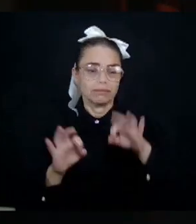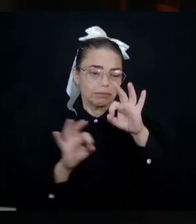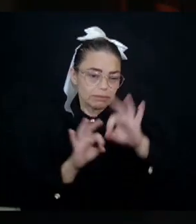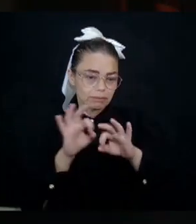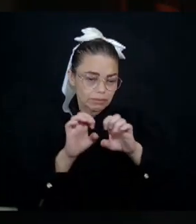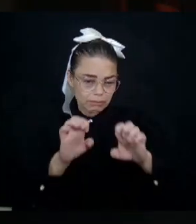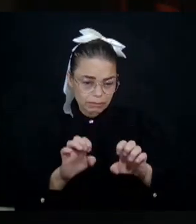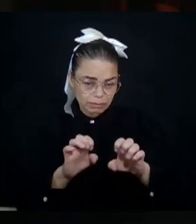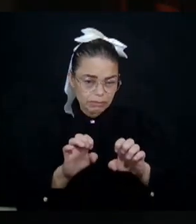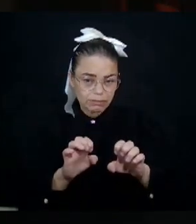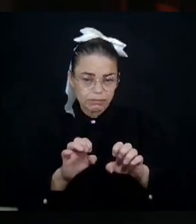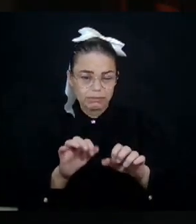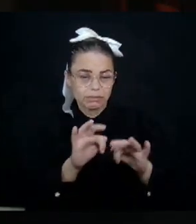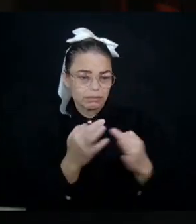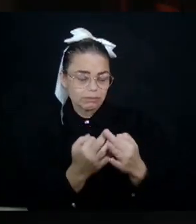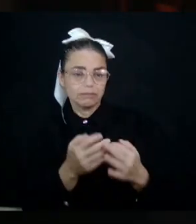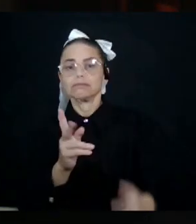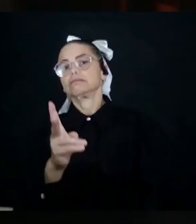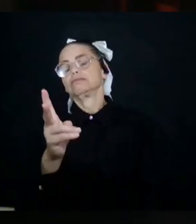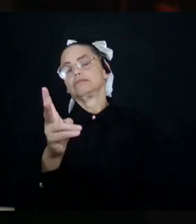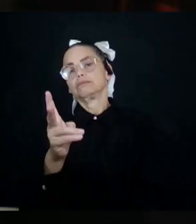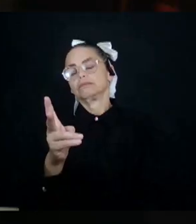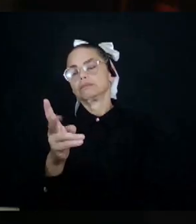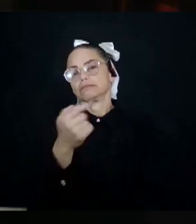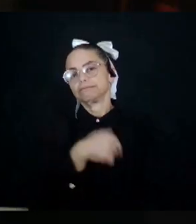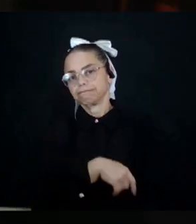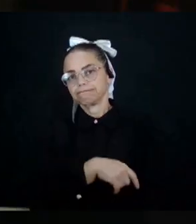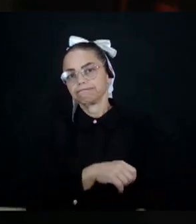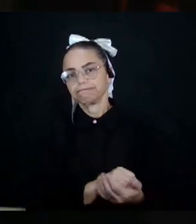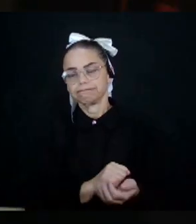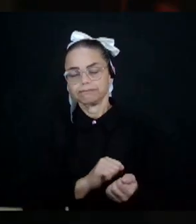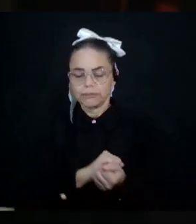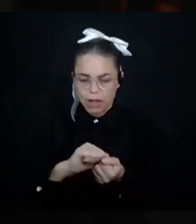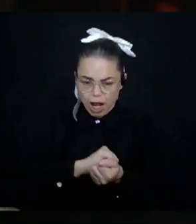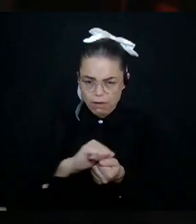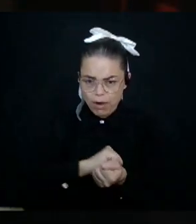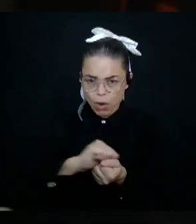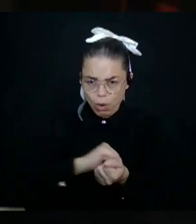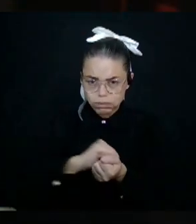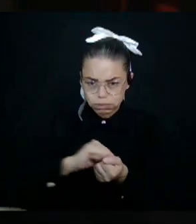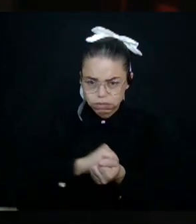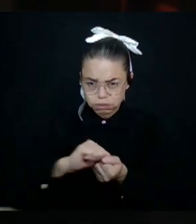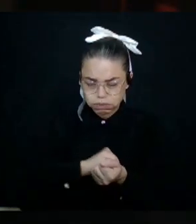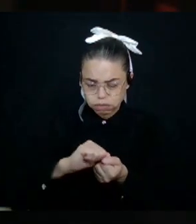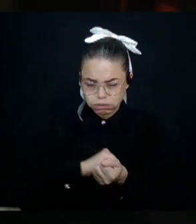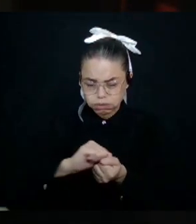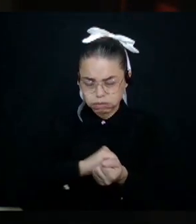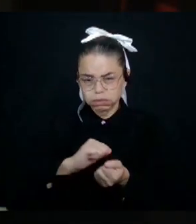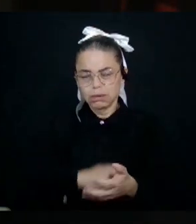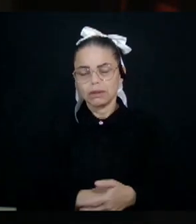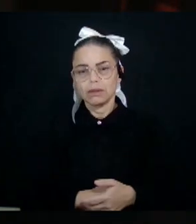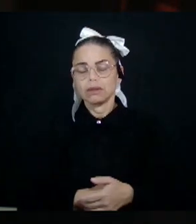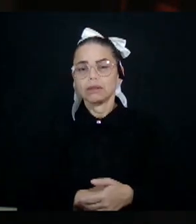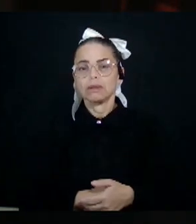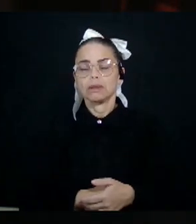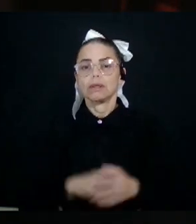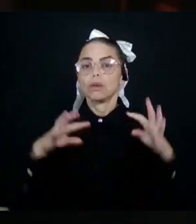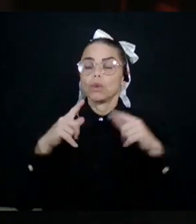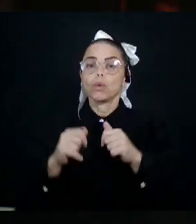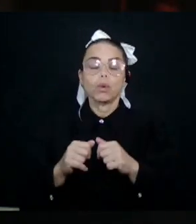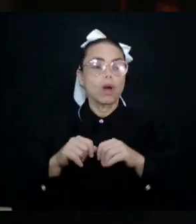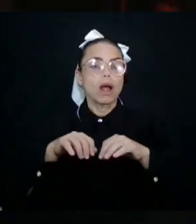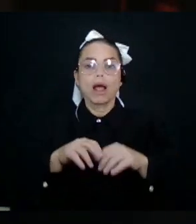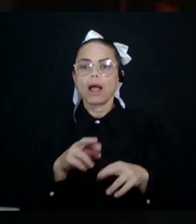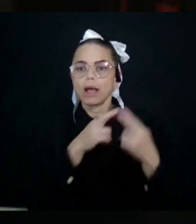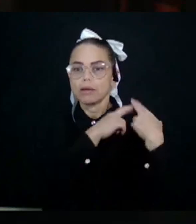essa família possa seguir novamente. Mas que tal, né, essa reestruturação ser dividida, né, por todas as pessoas da casa? Fica